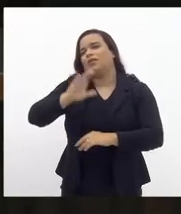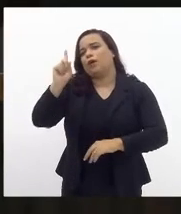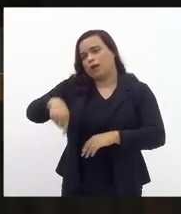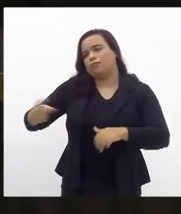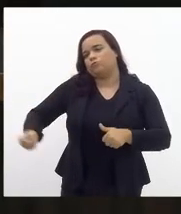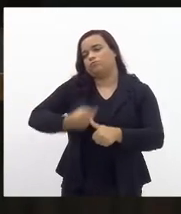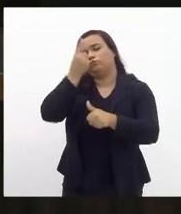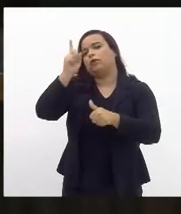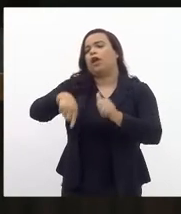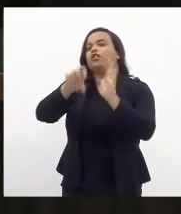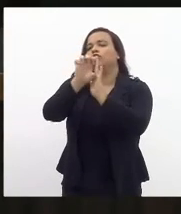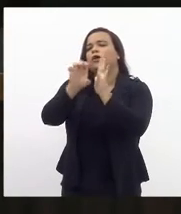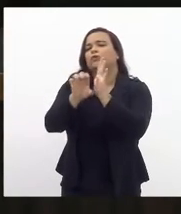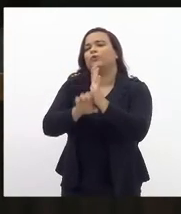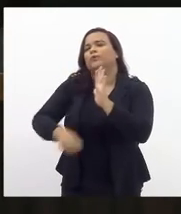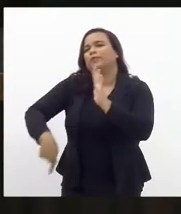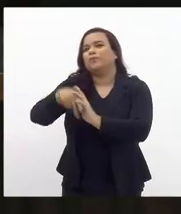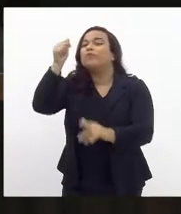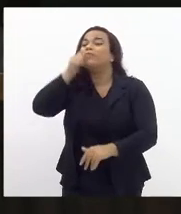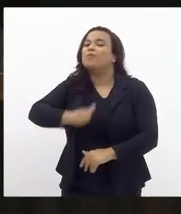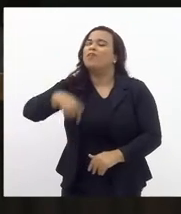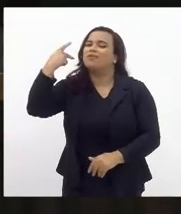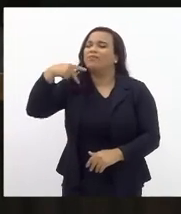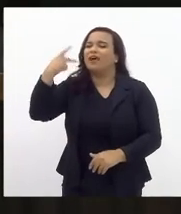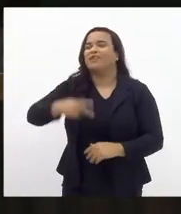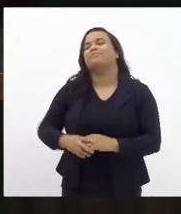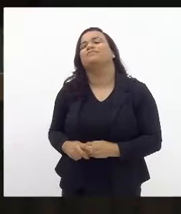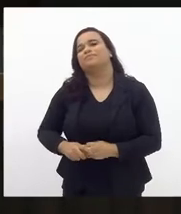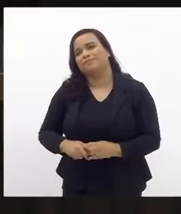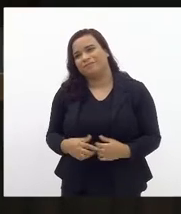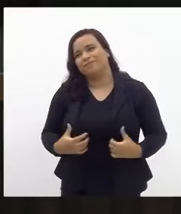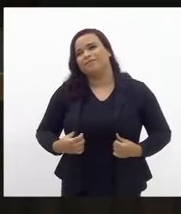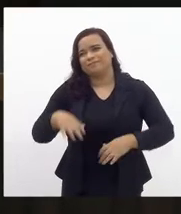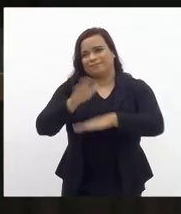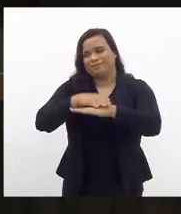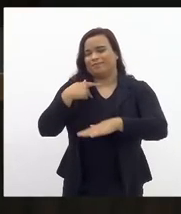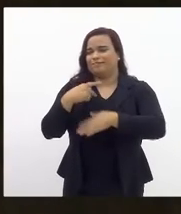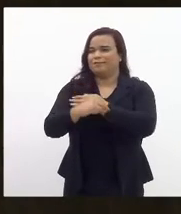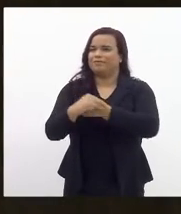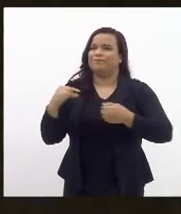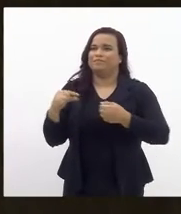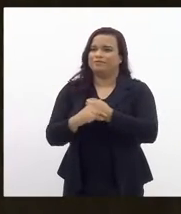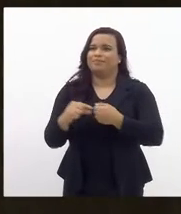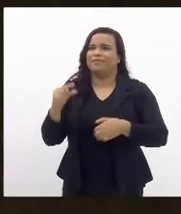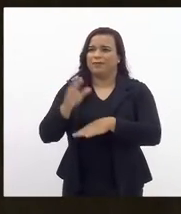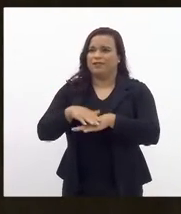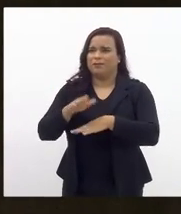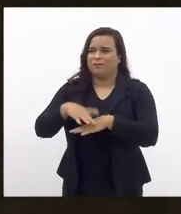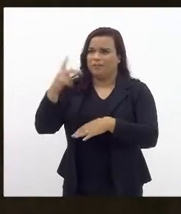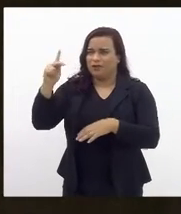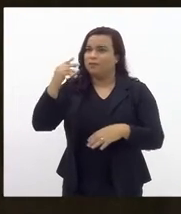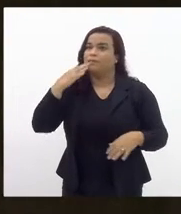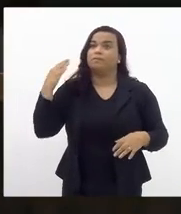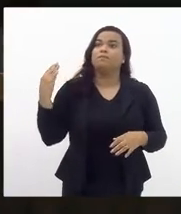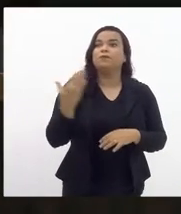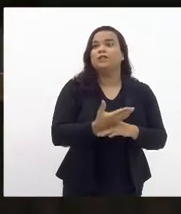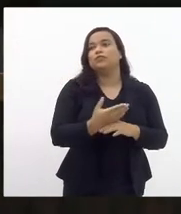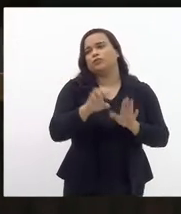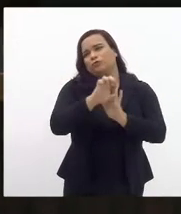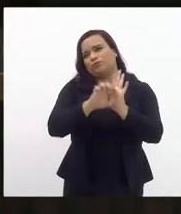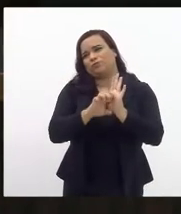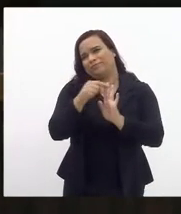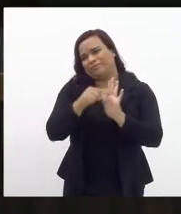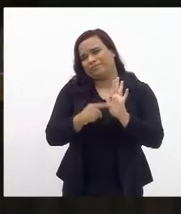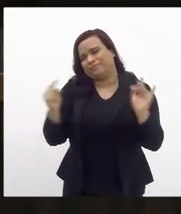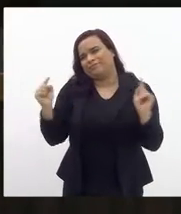o Estatuto da Mulher Parlamentar, que é de minha autoria, ela invocou esse estatuto e fez